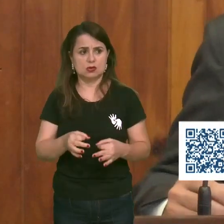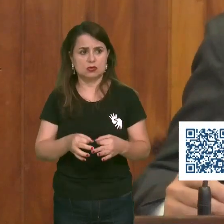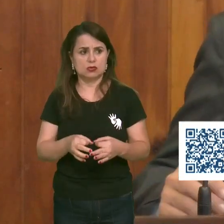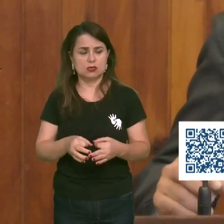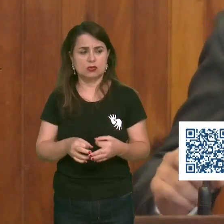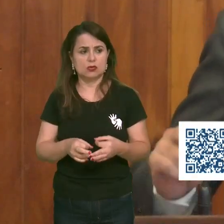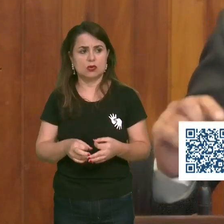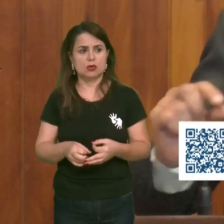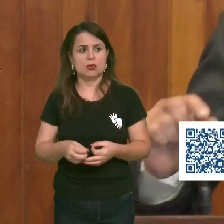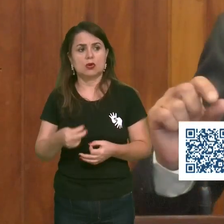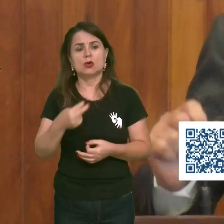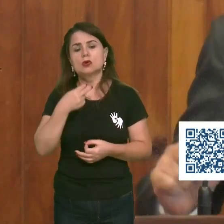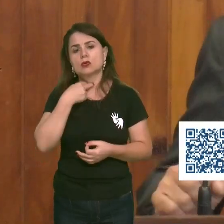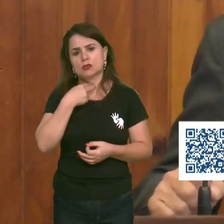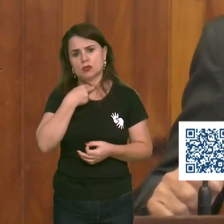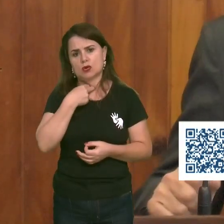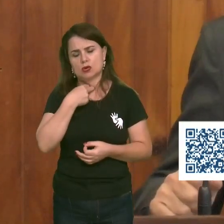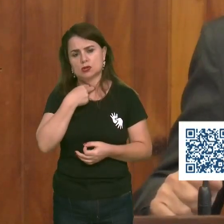população